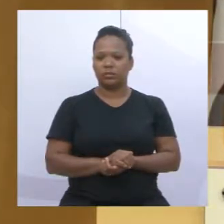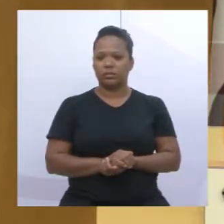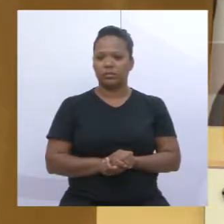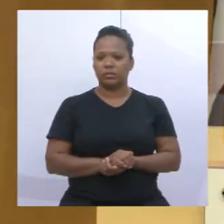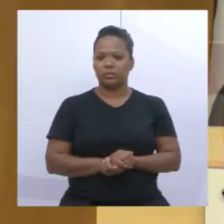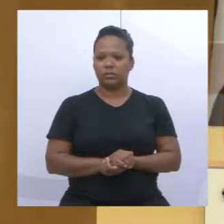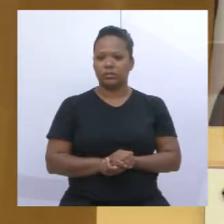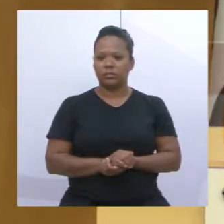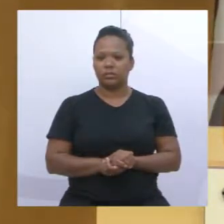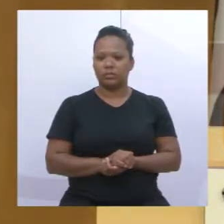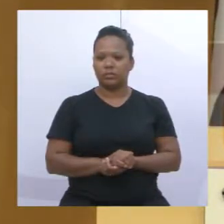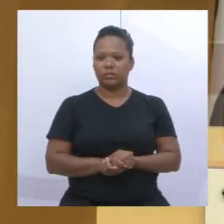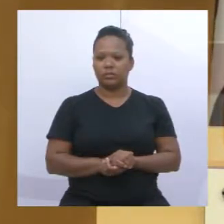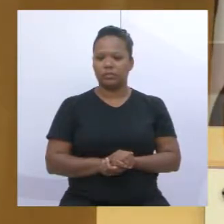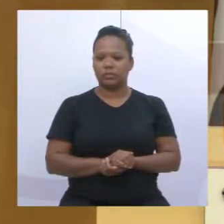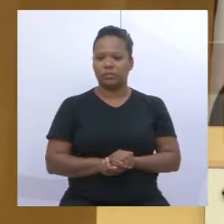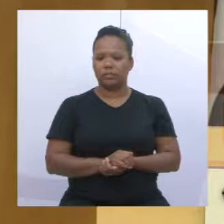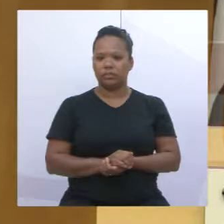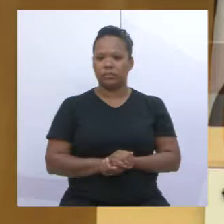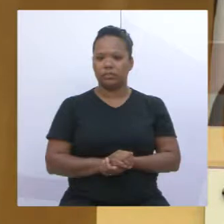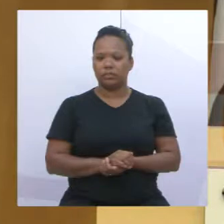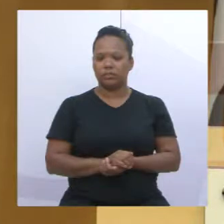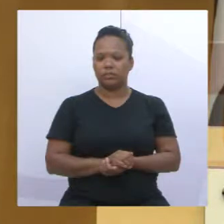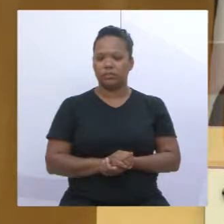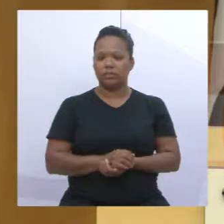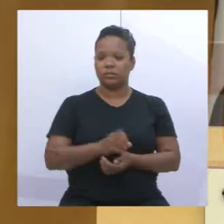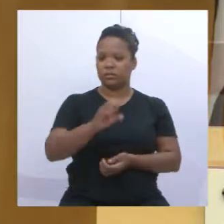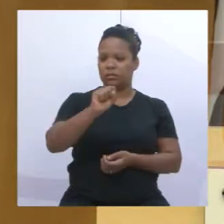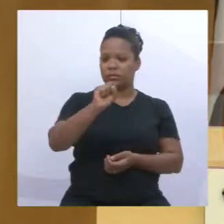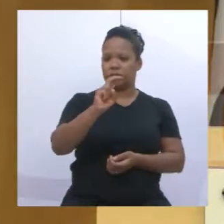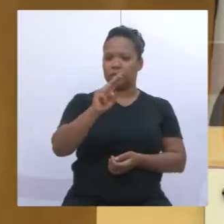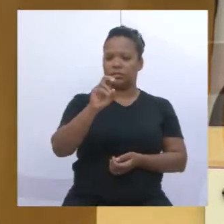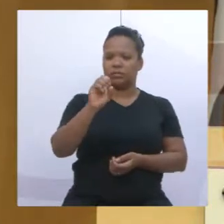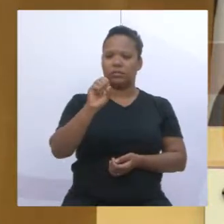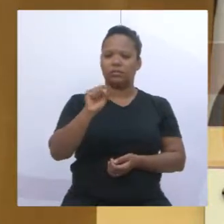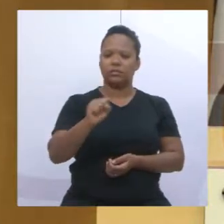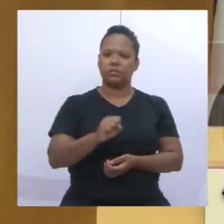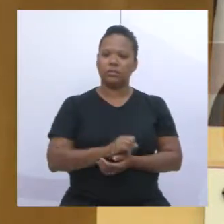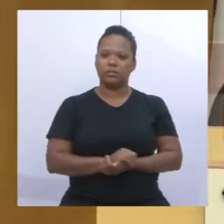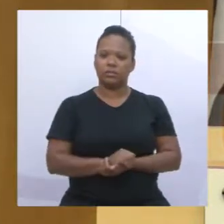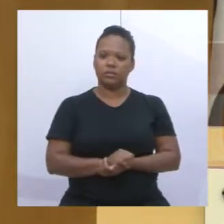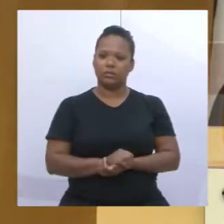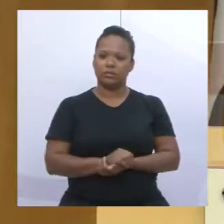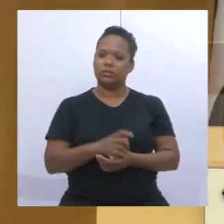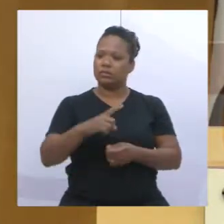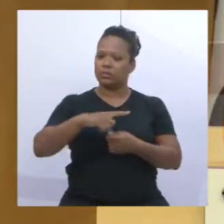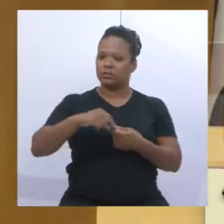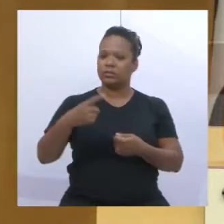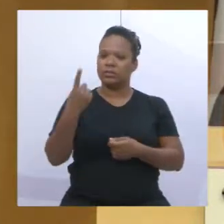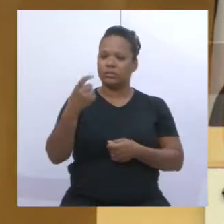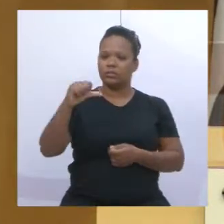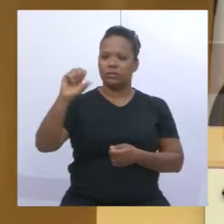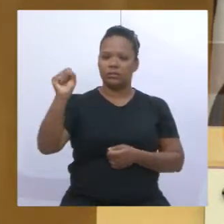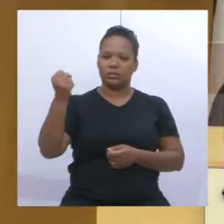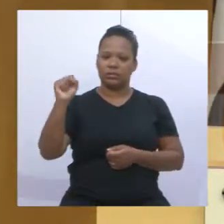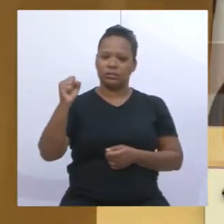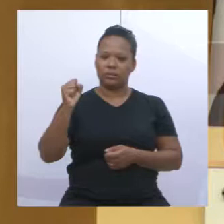na instauração do Sistema Único de Saúde. Nomenclatura utilizada pelo artigo 198,